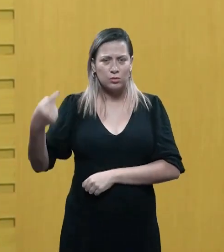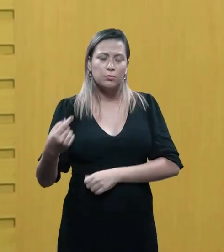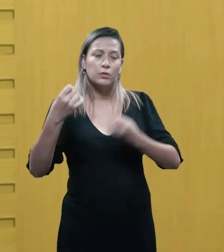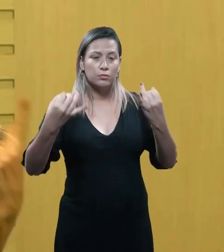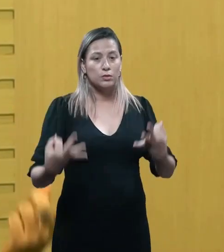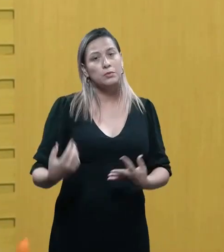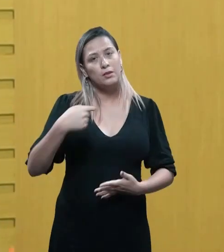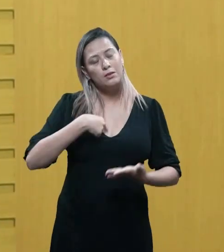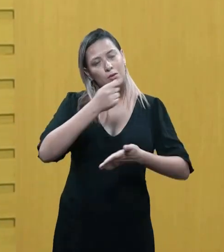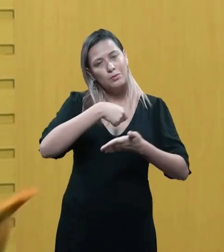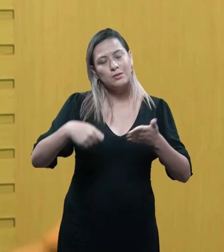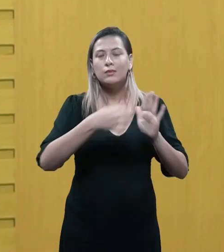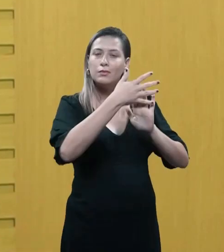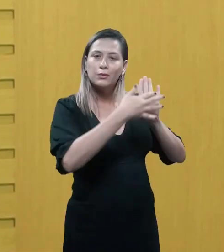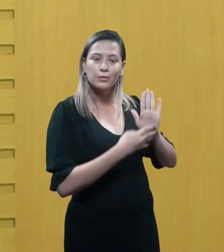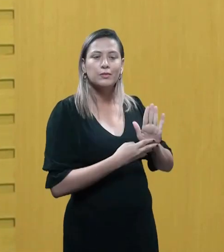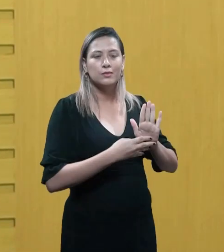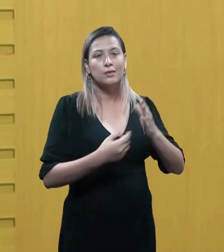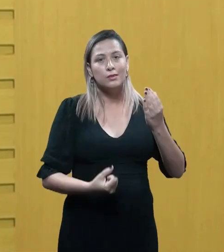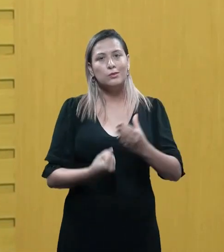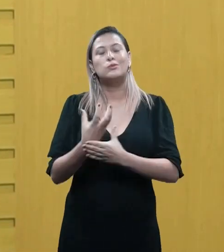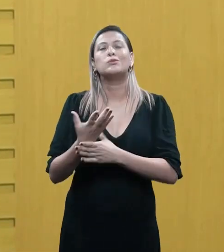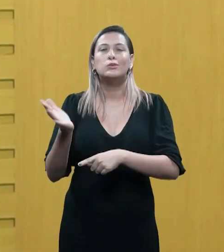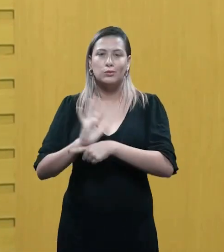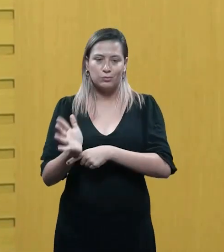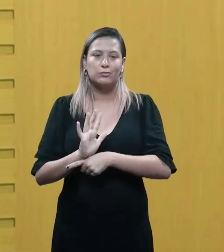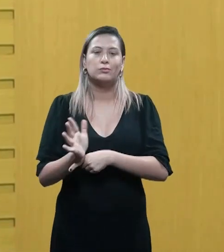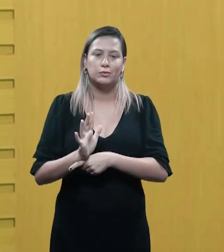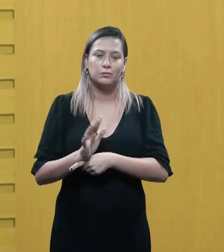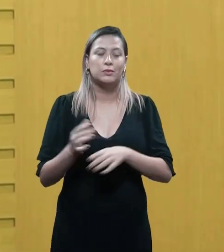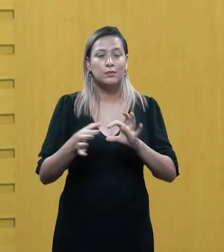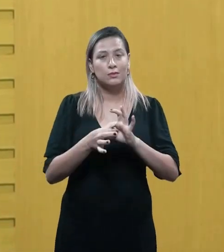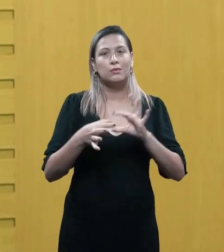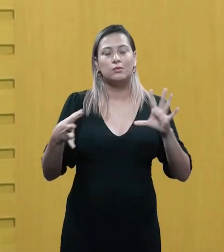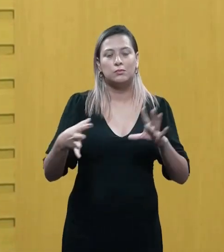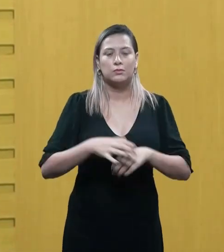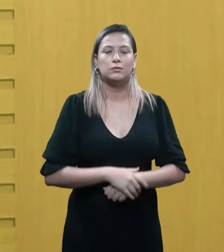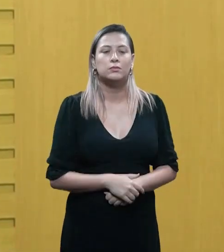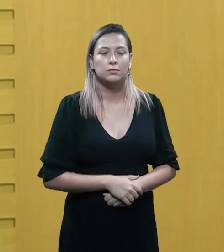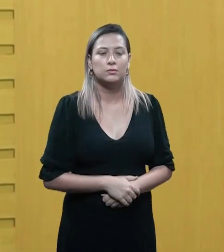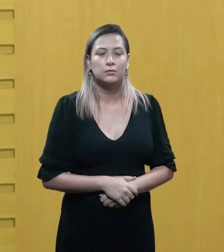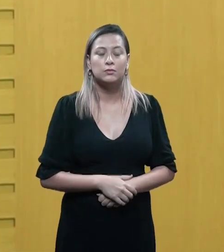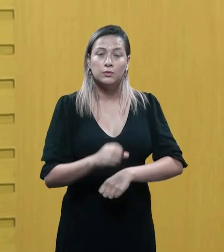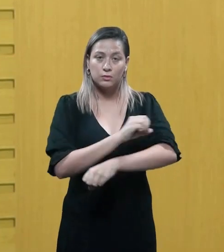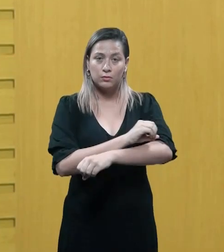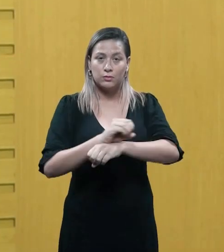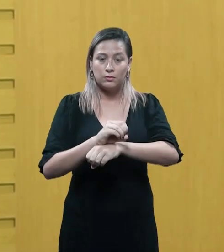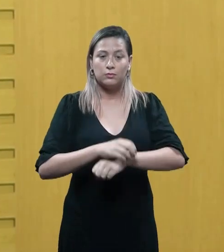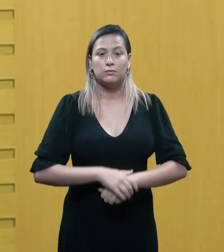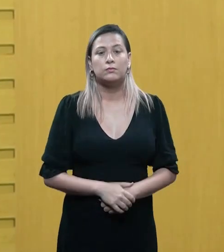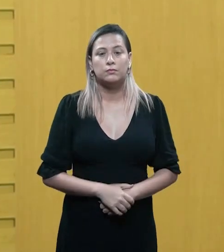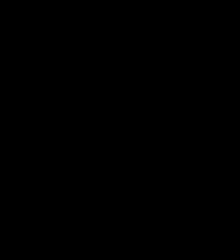eu tive, escrevi o roteiro e deu origem a um filme, A Miogênese, que está inteiramente disponível nessa